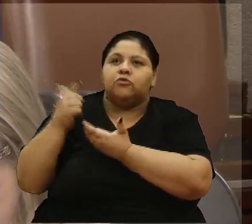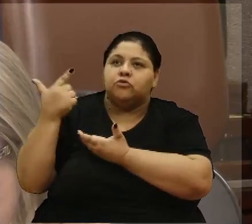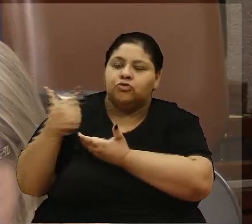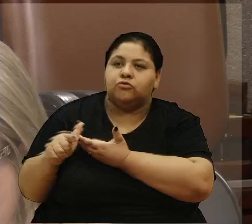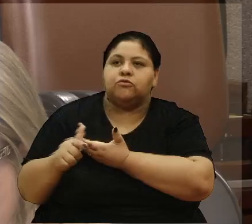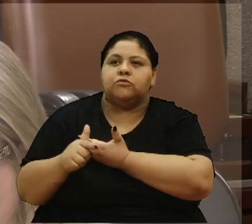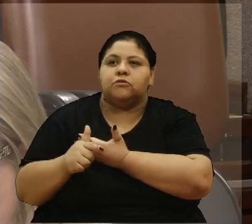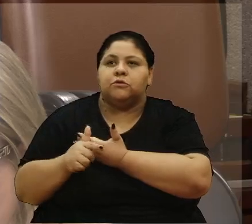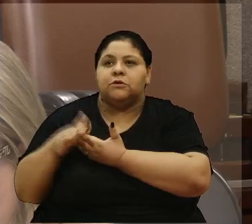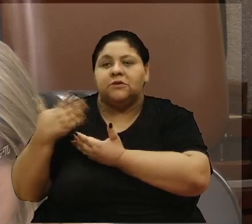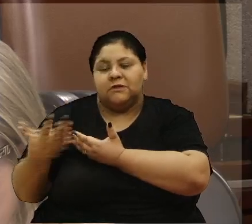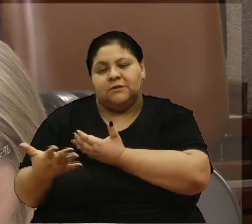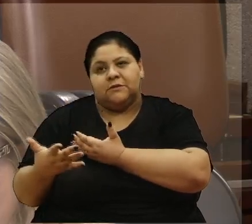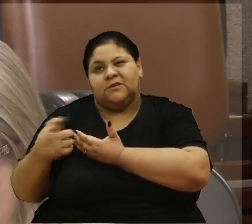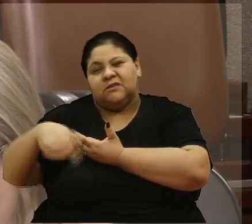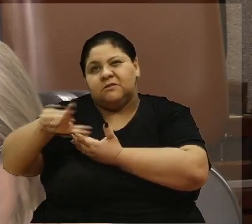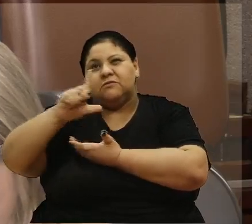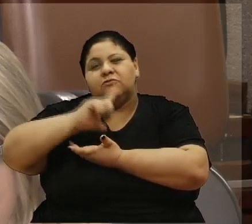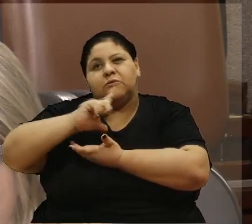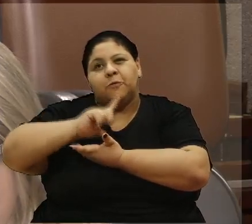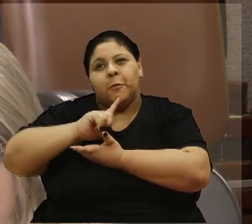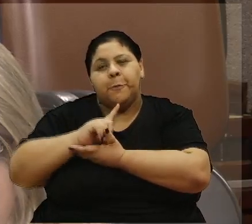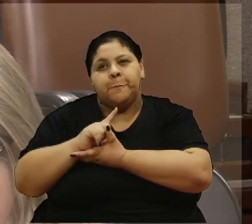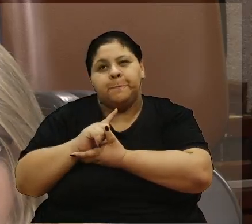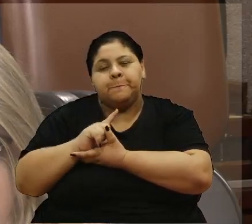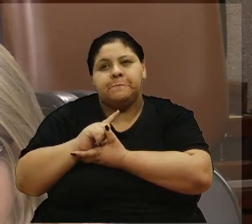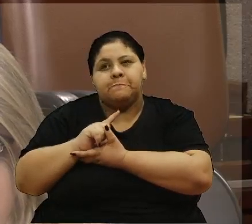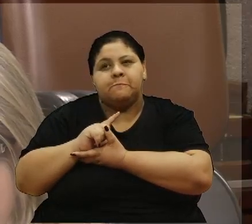né? Então, acaba a gente tendo...